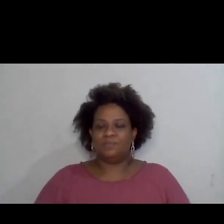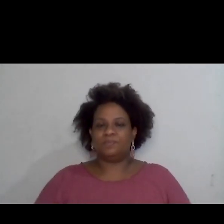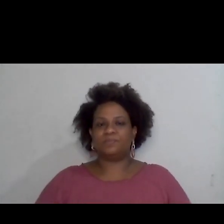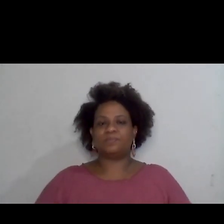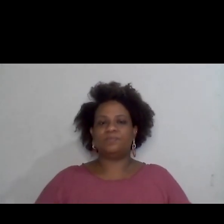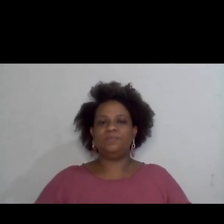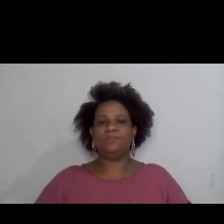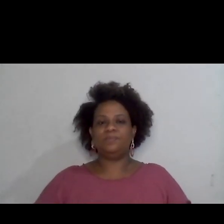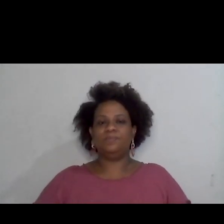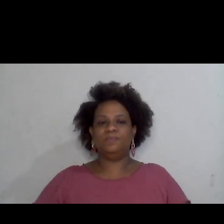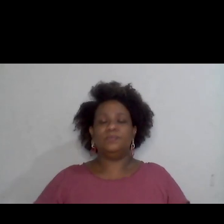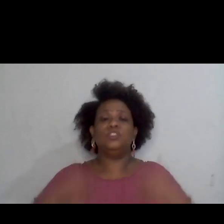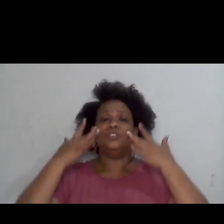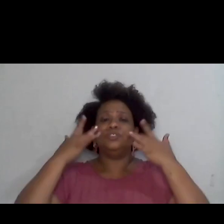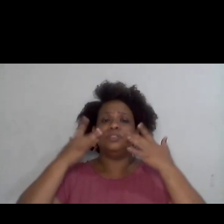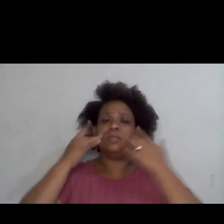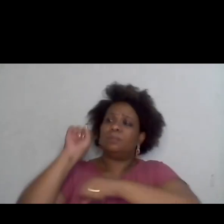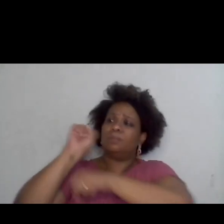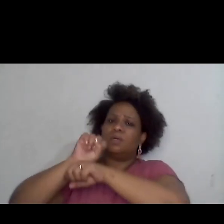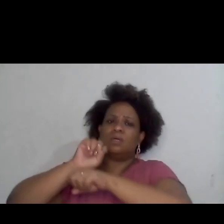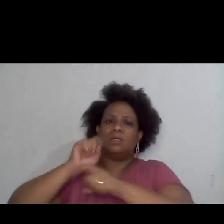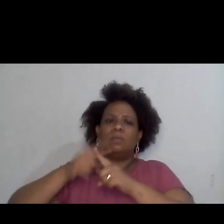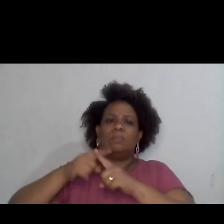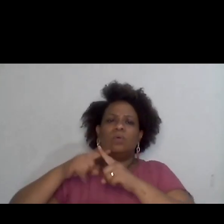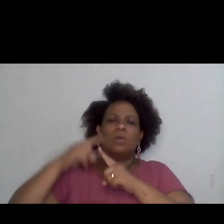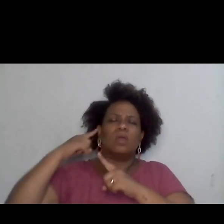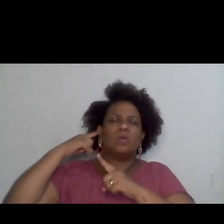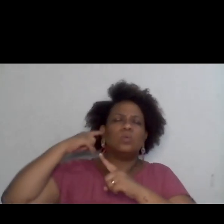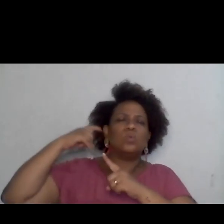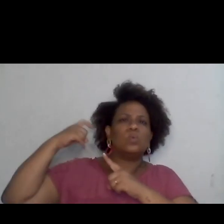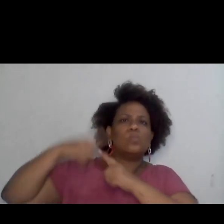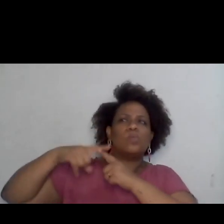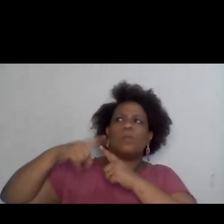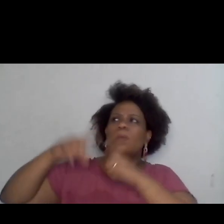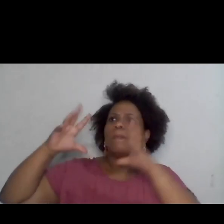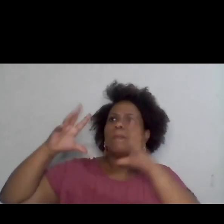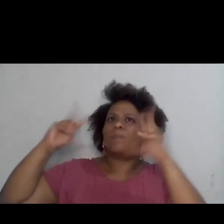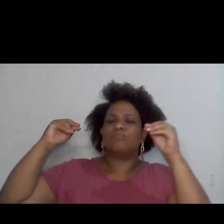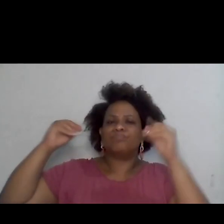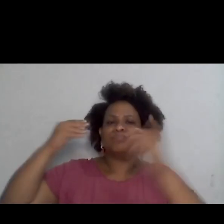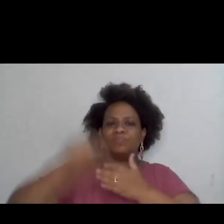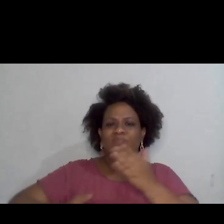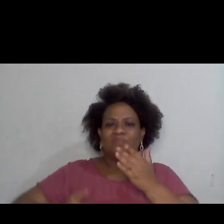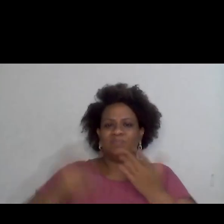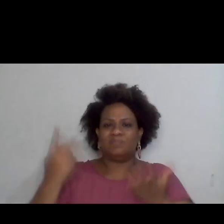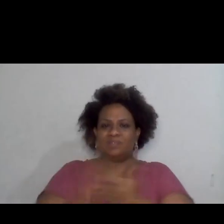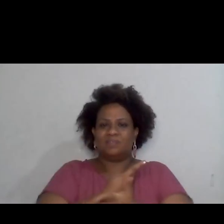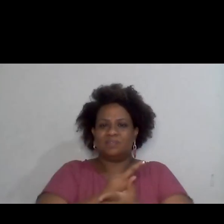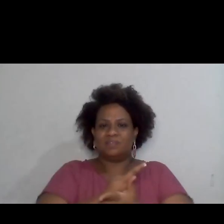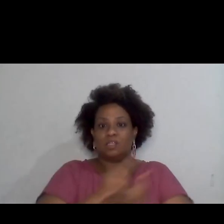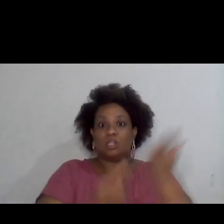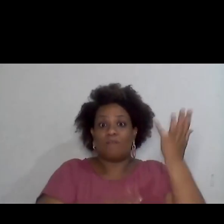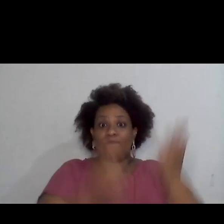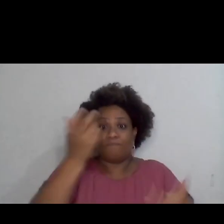voltou a funcionar? Porque o teatro teve uma perda acústica muito grande. o acidente que aconteceu,